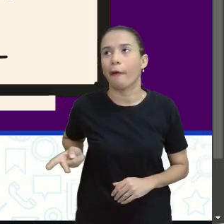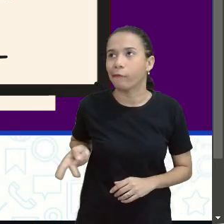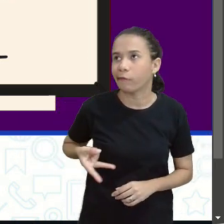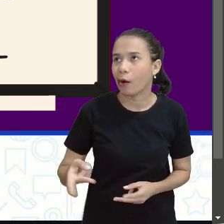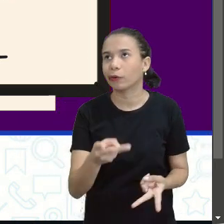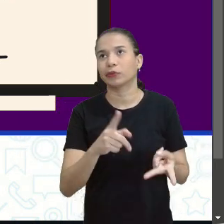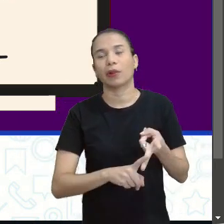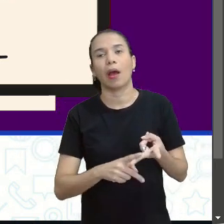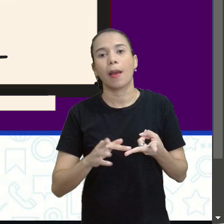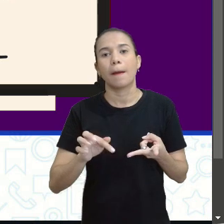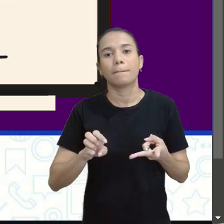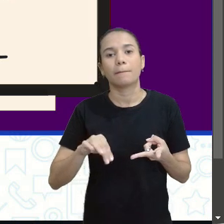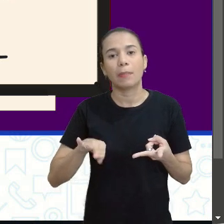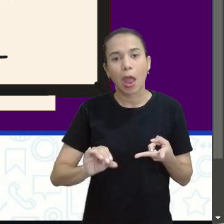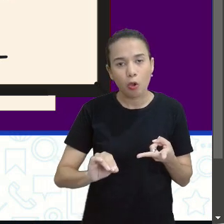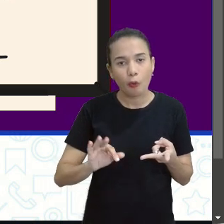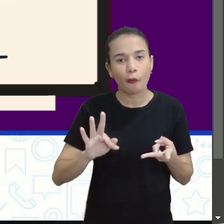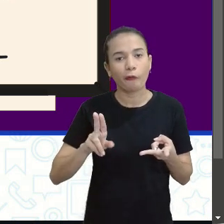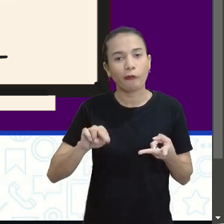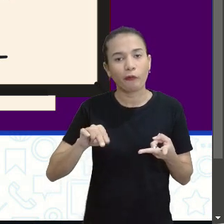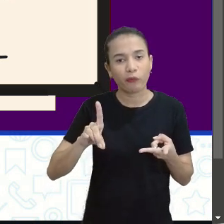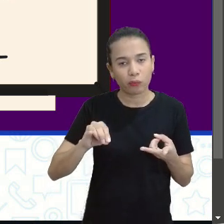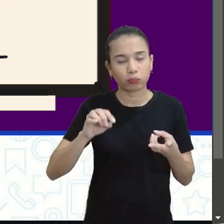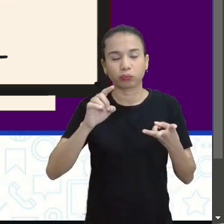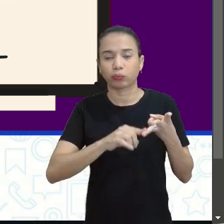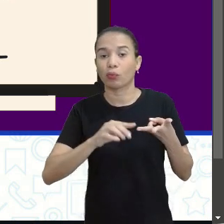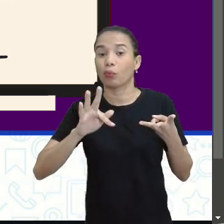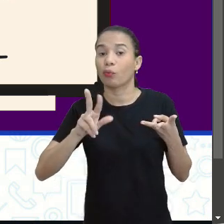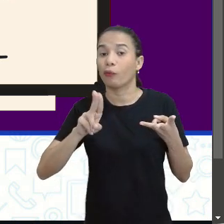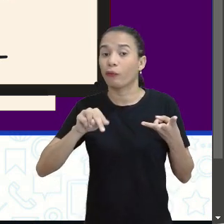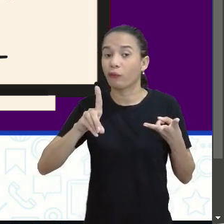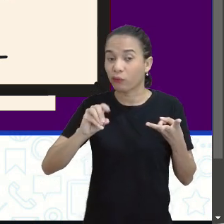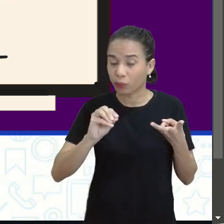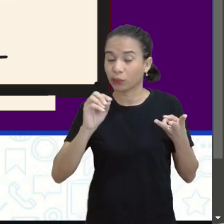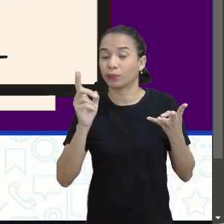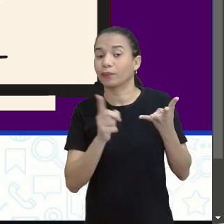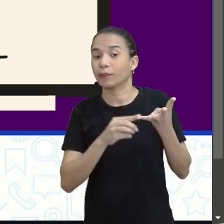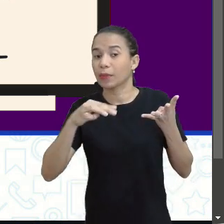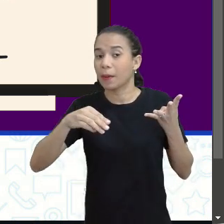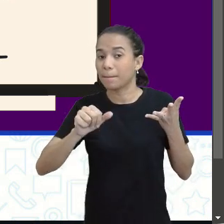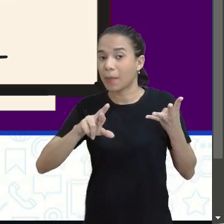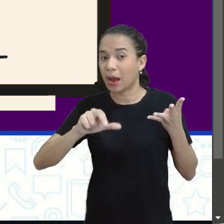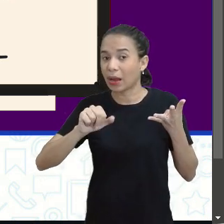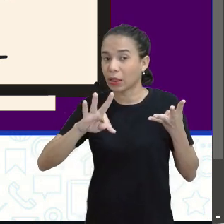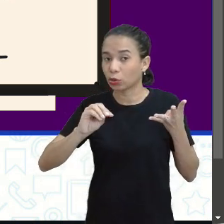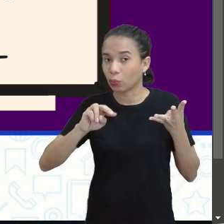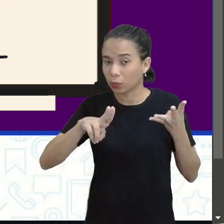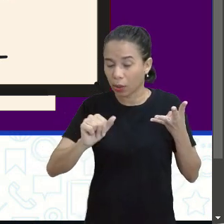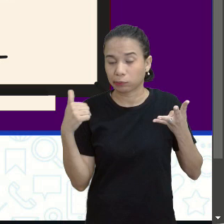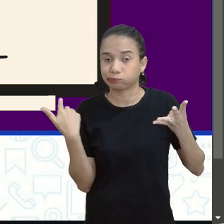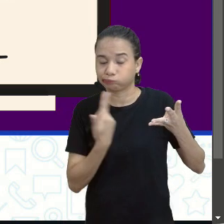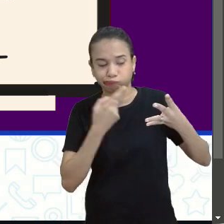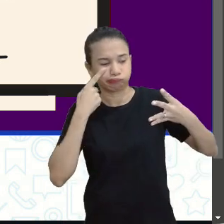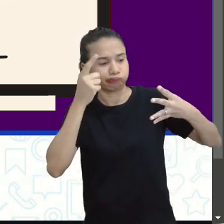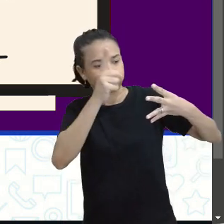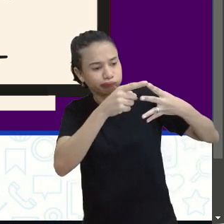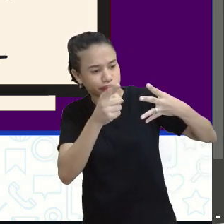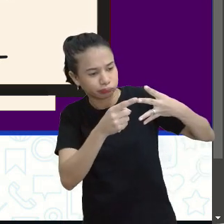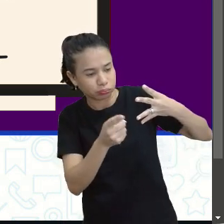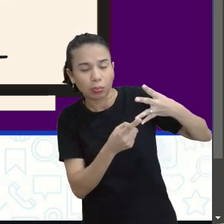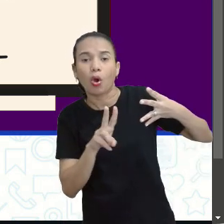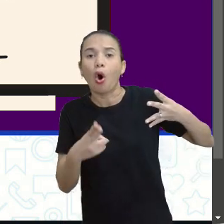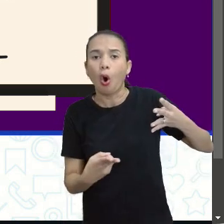velocidade, meio fundo, fundo e maratona, que a gente já viu anteriormente, cada uma delas, e salto em